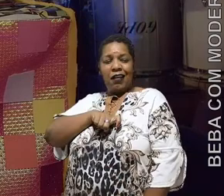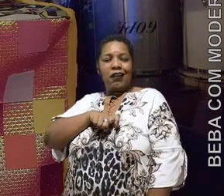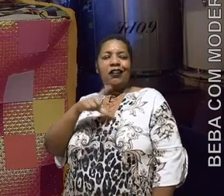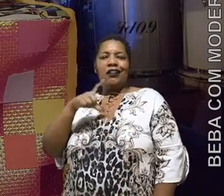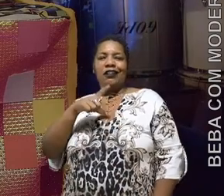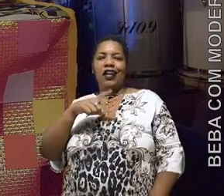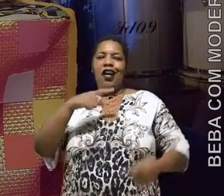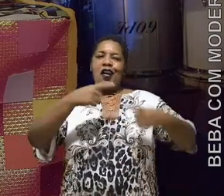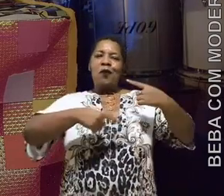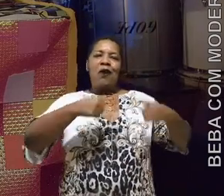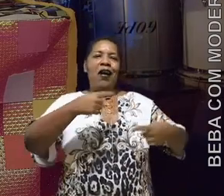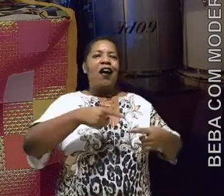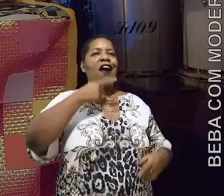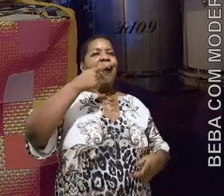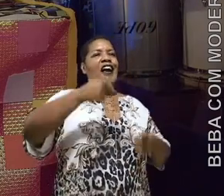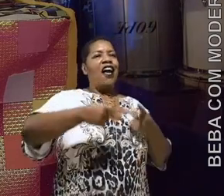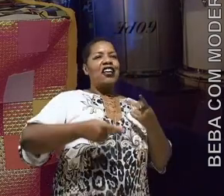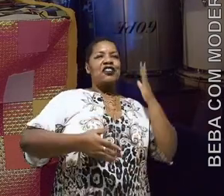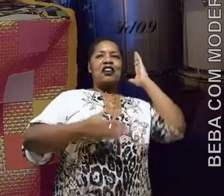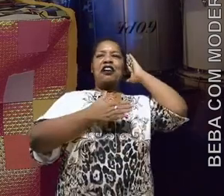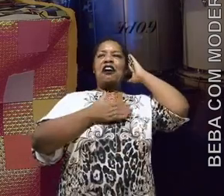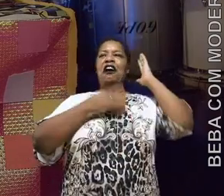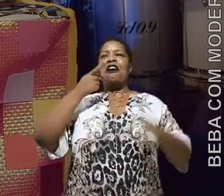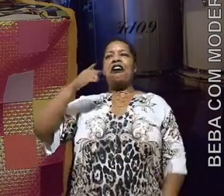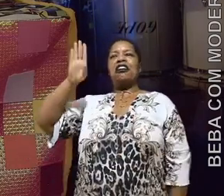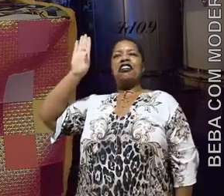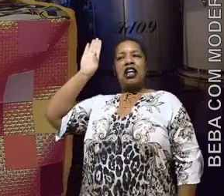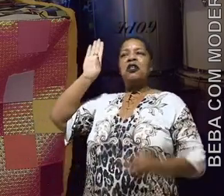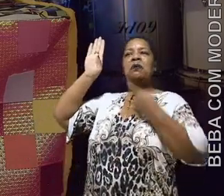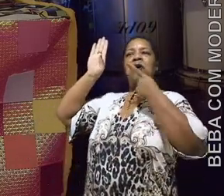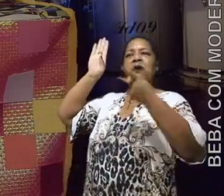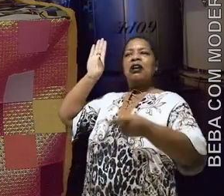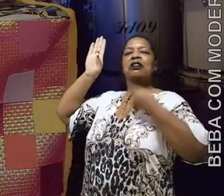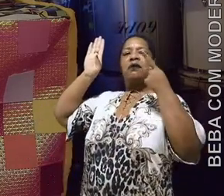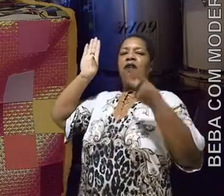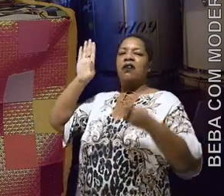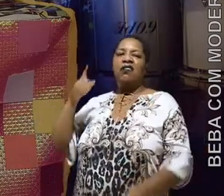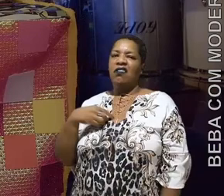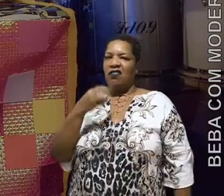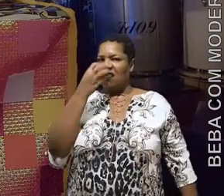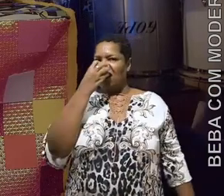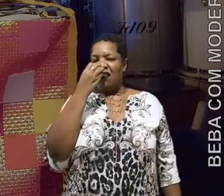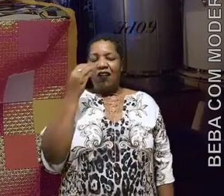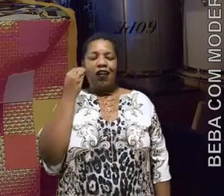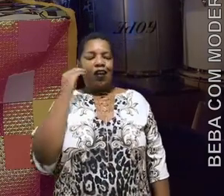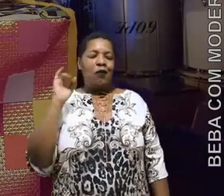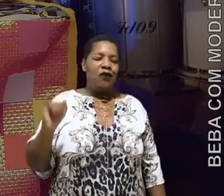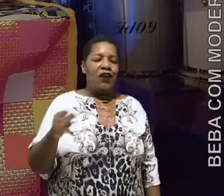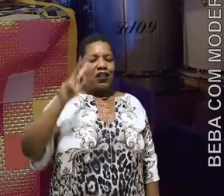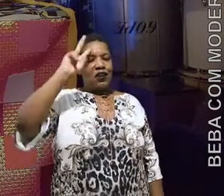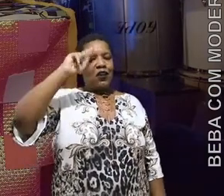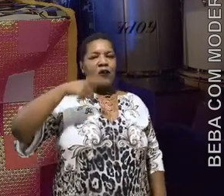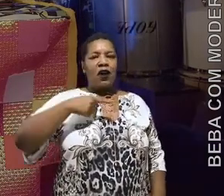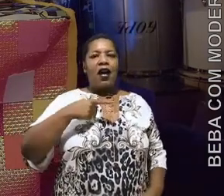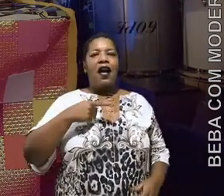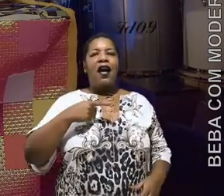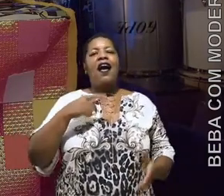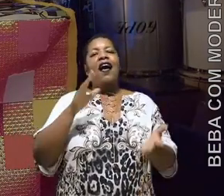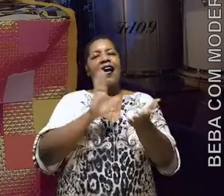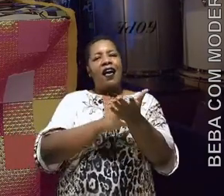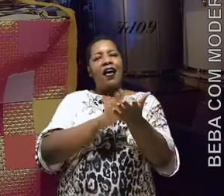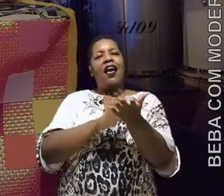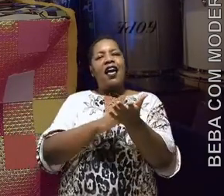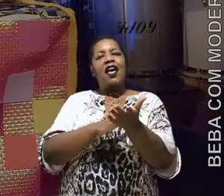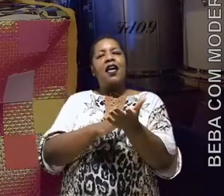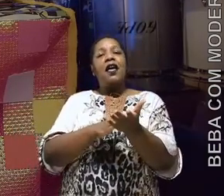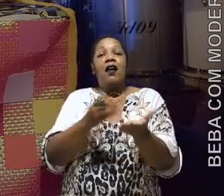atos pelo falei que os políticos prometem prometem pela palhaçada proveito próprio para isso